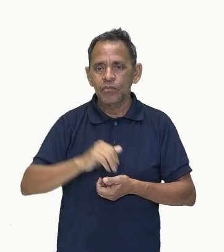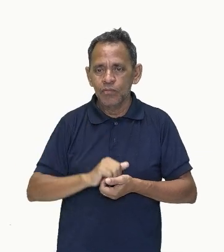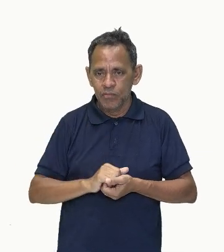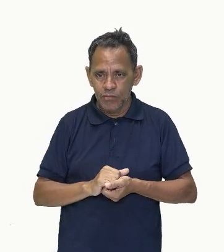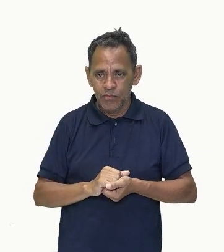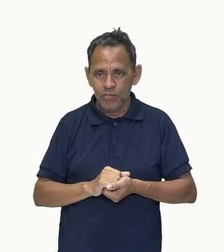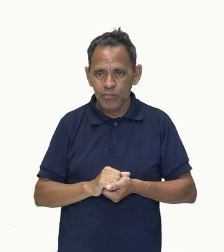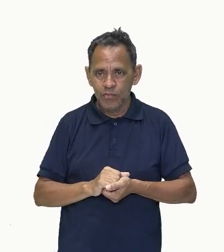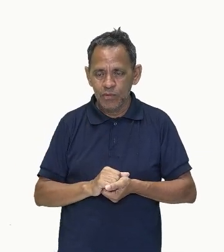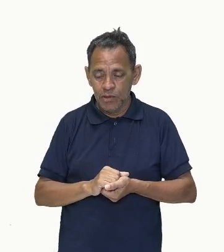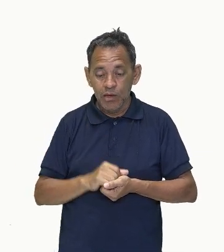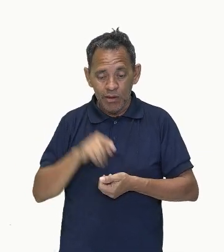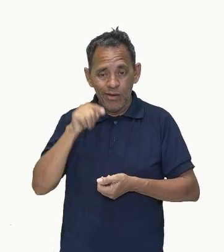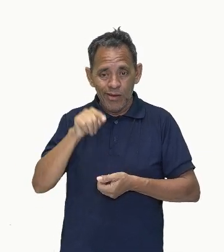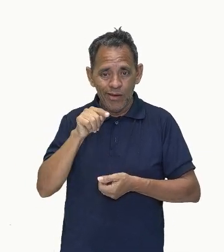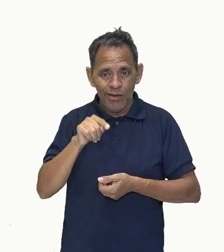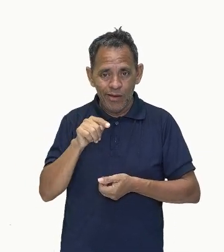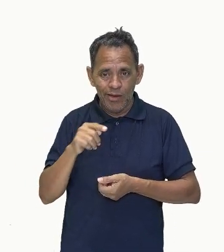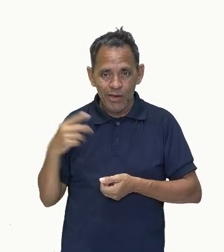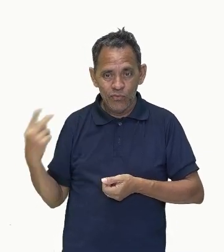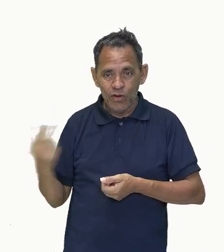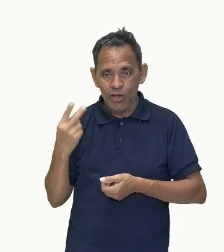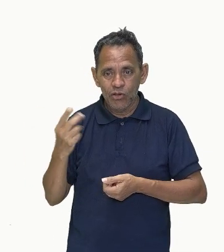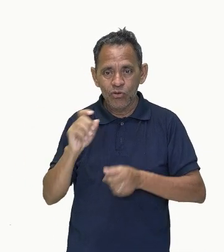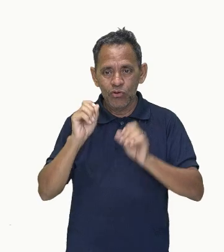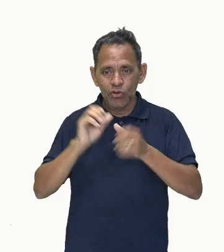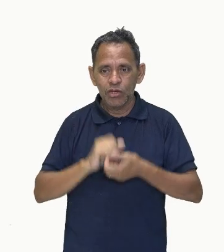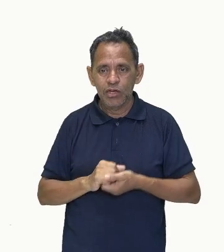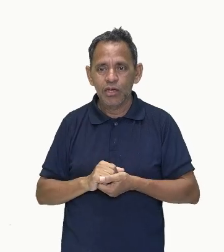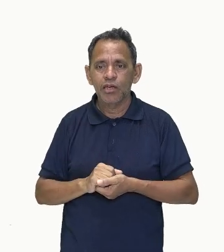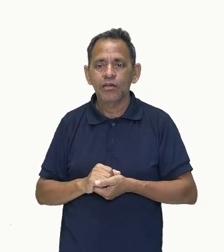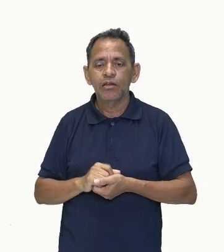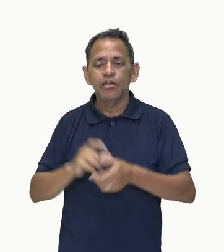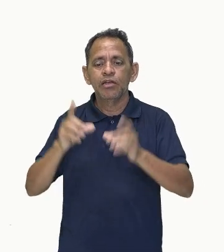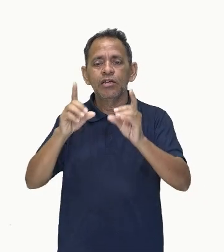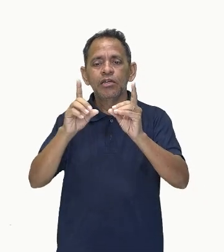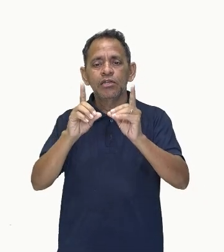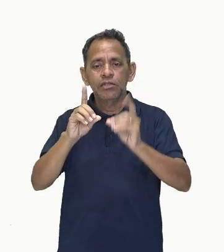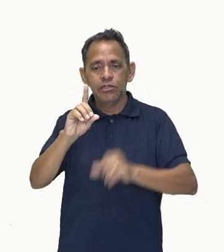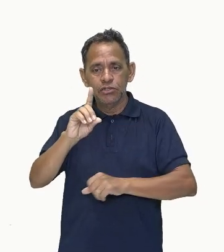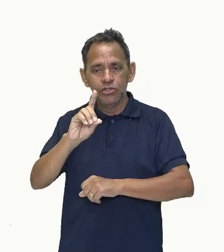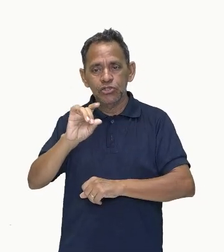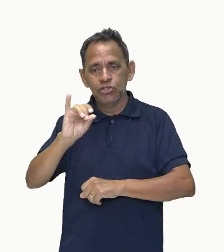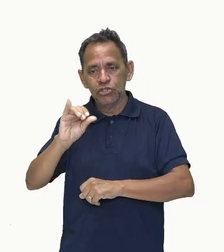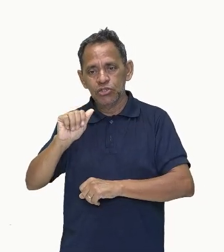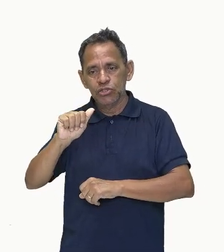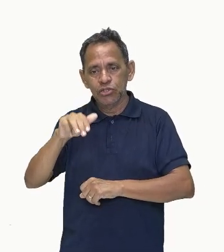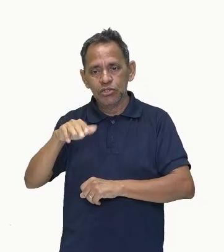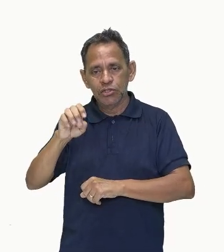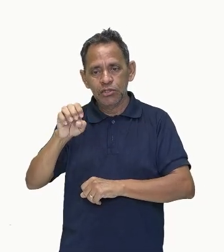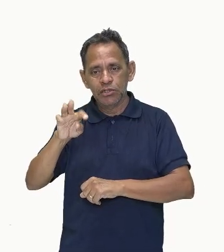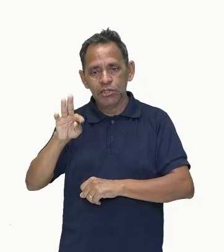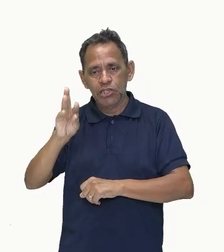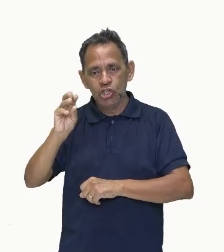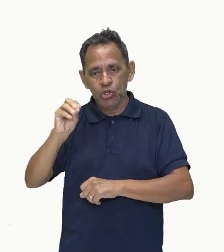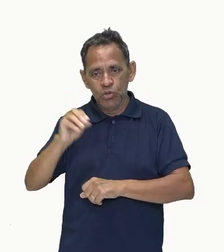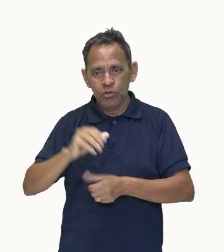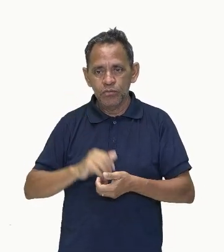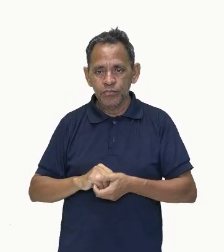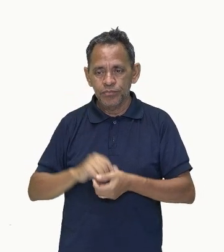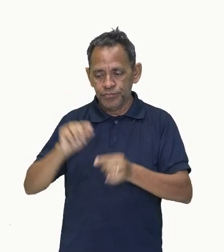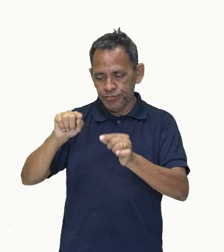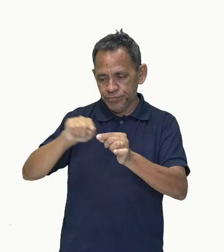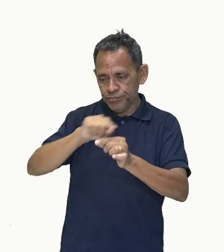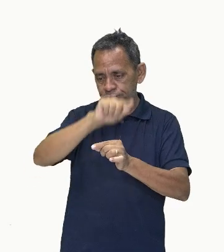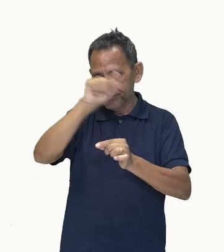centímetros. Então, esse é o comprimento da nossa circunferência, tá? Questão bem parecida